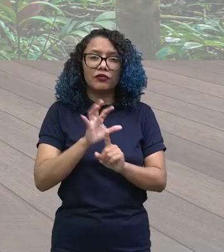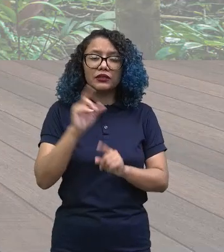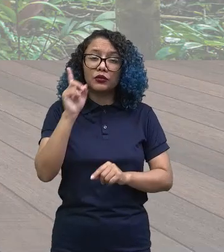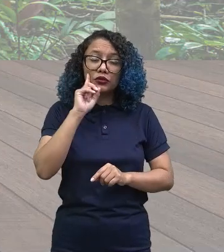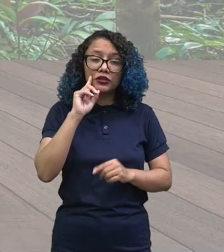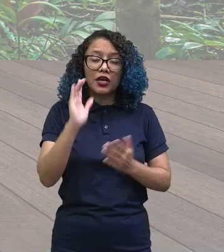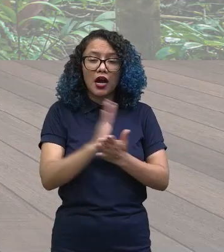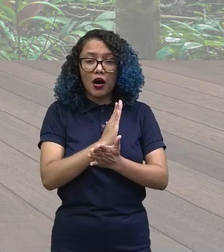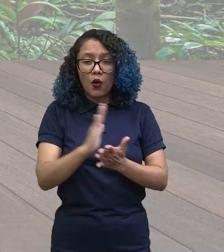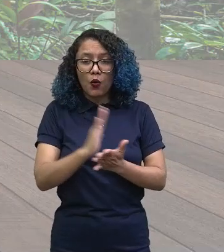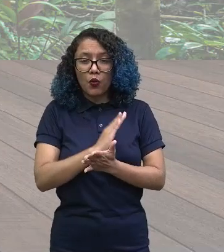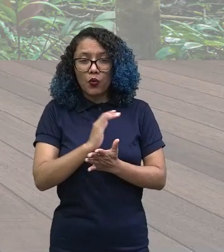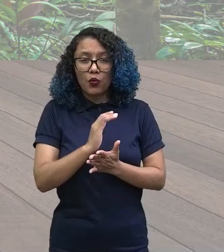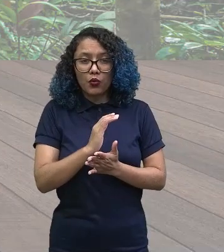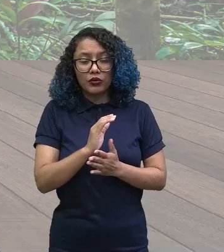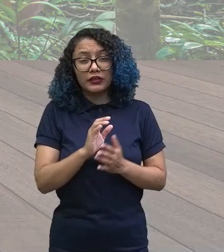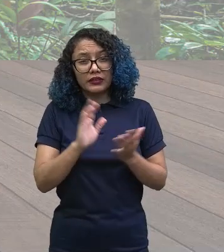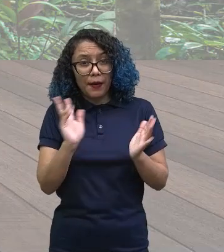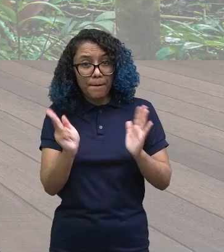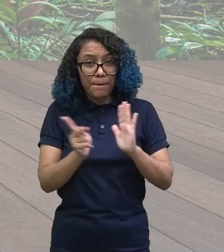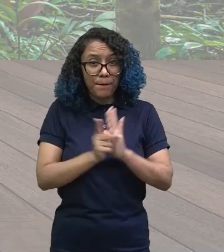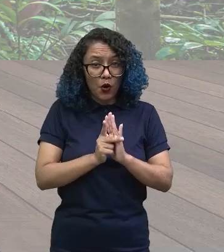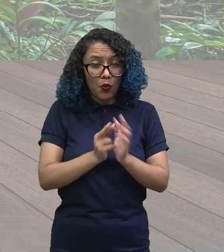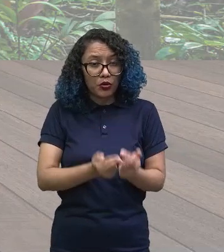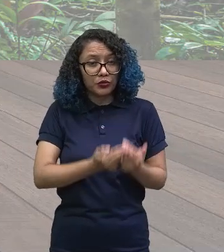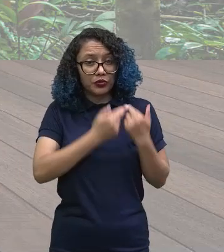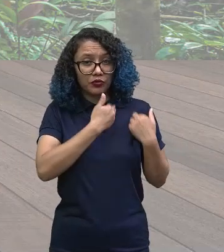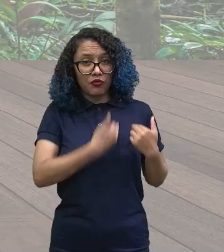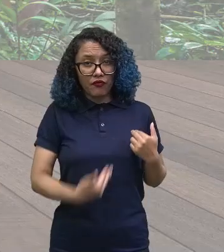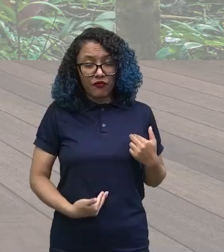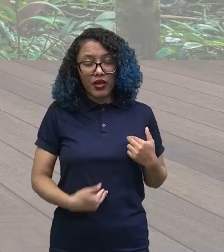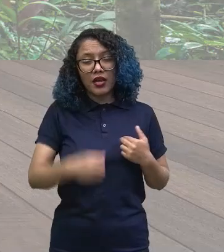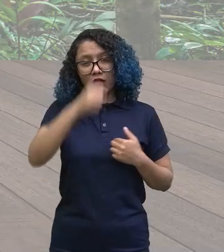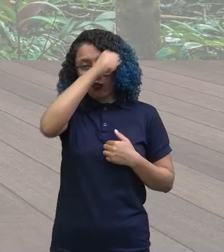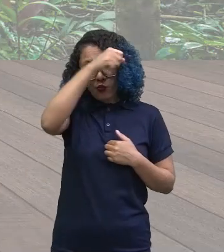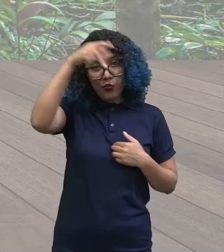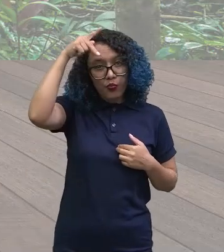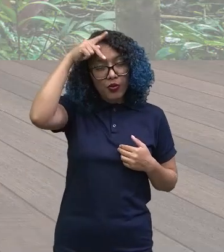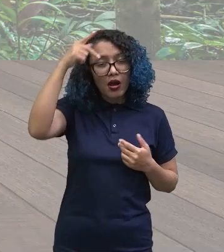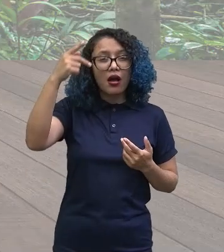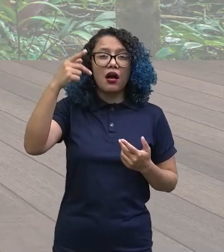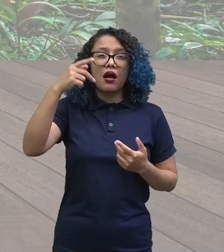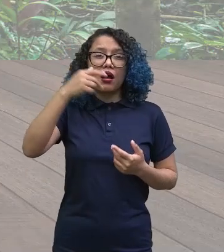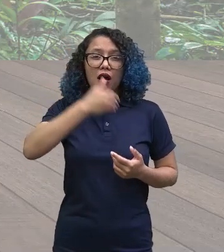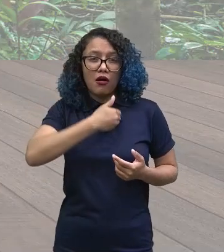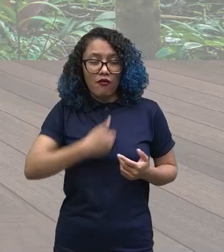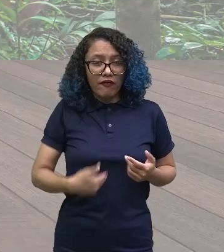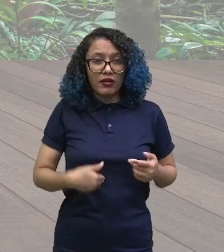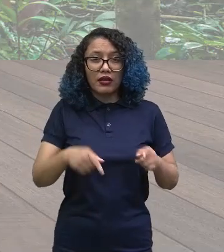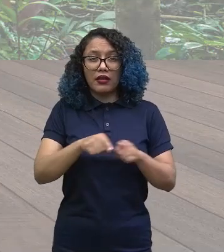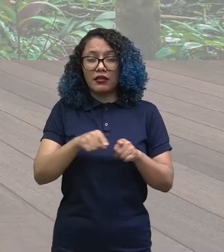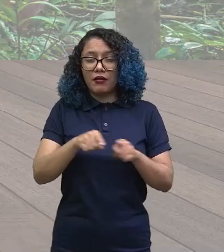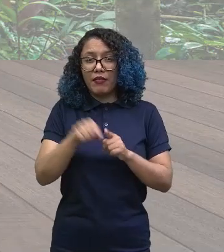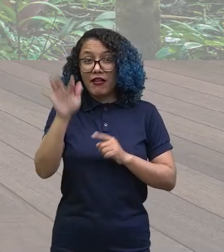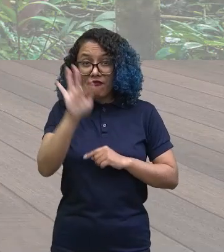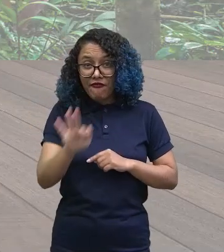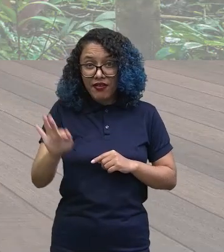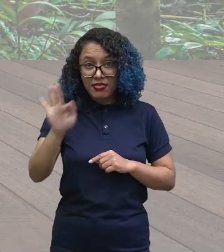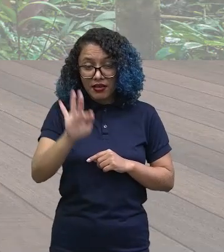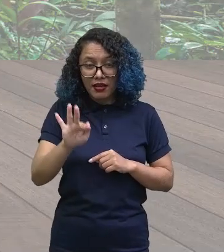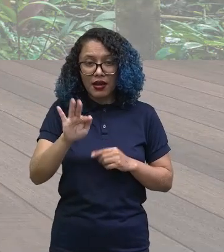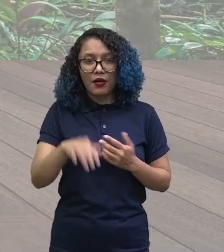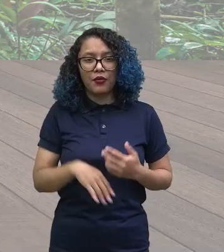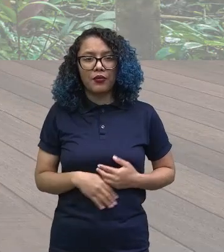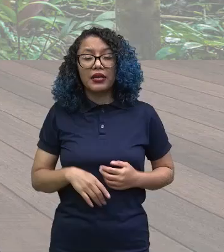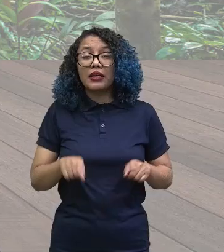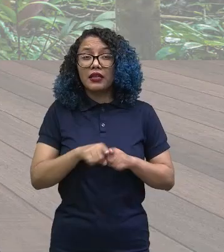que já são metas de governo, municipal, estadual e federal, e que no conjunto de todos